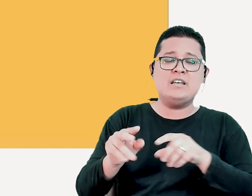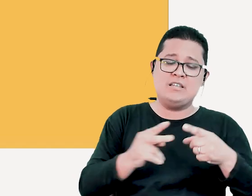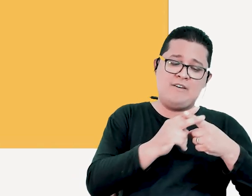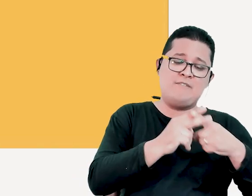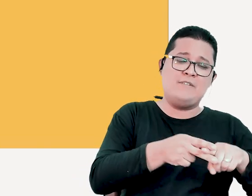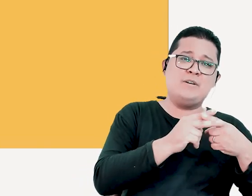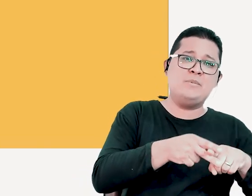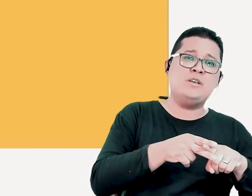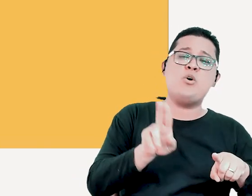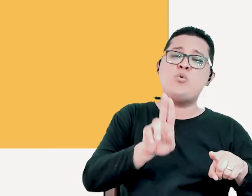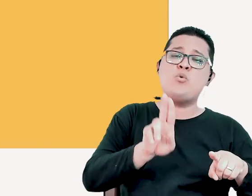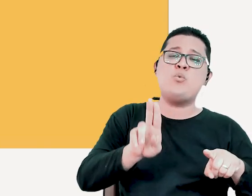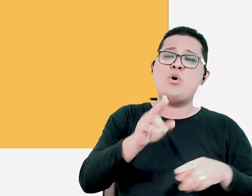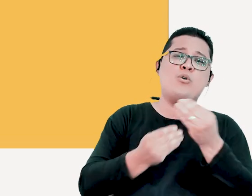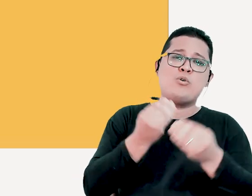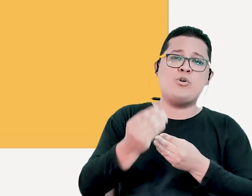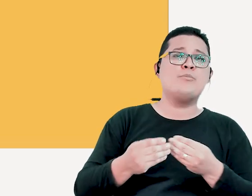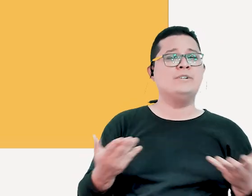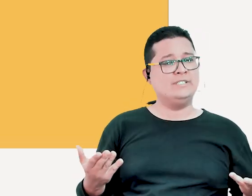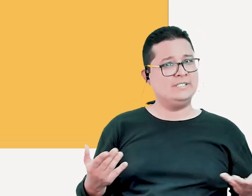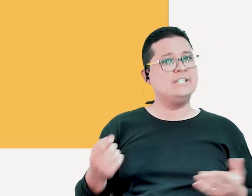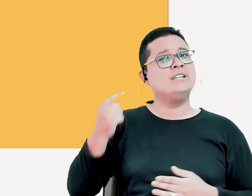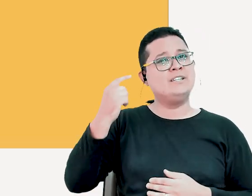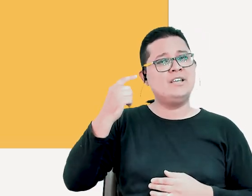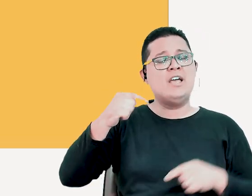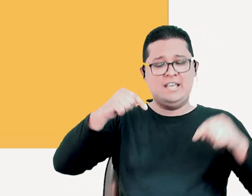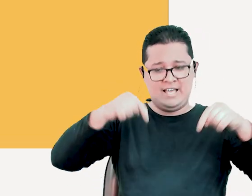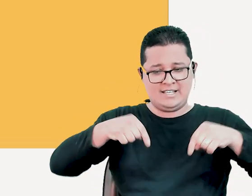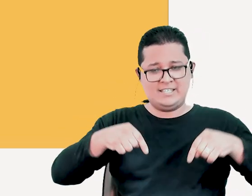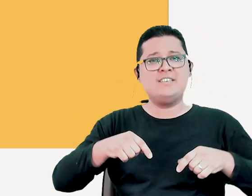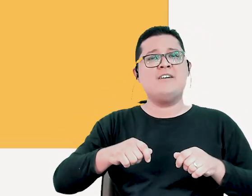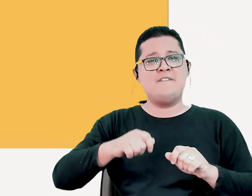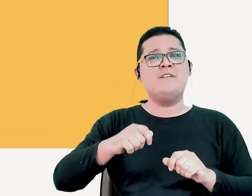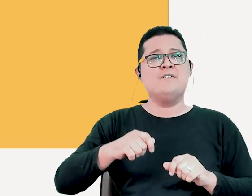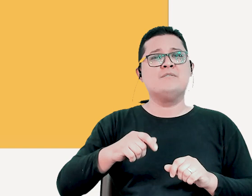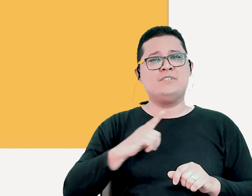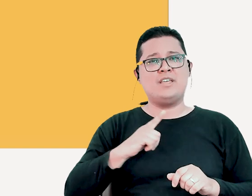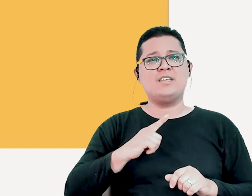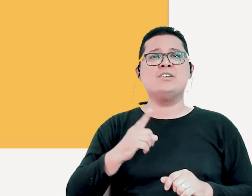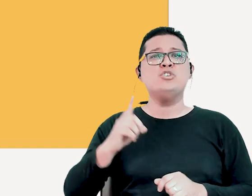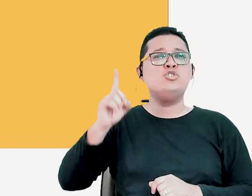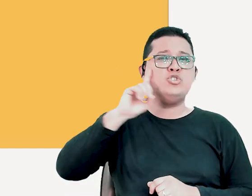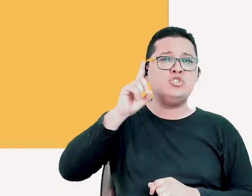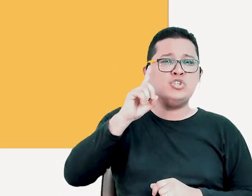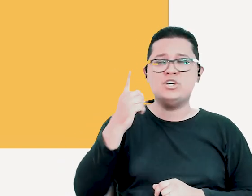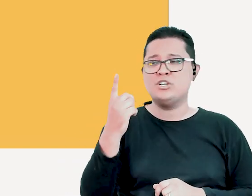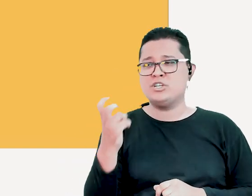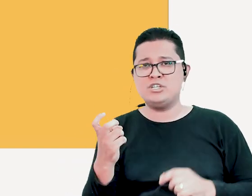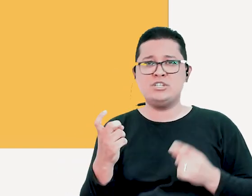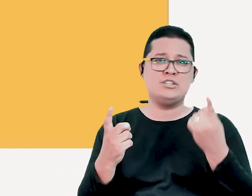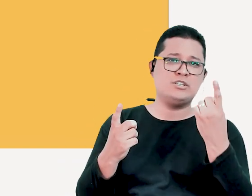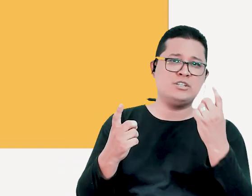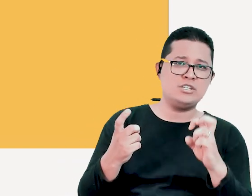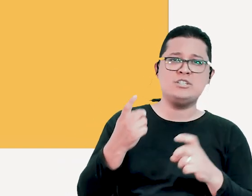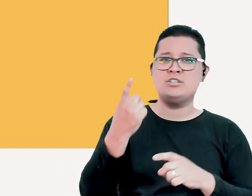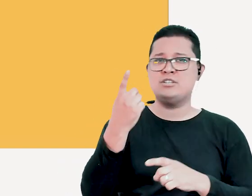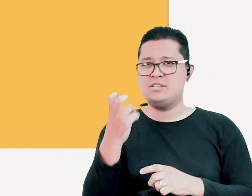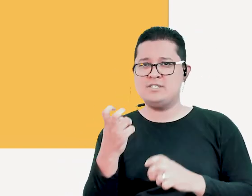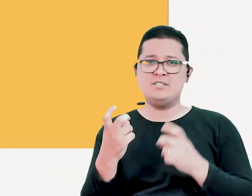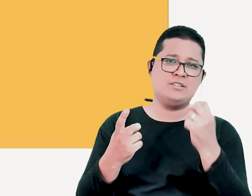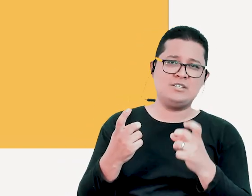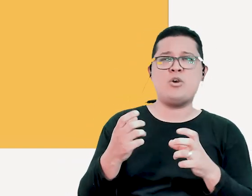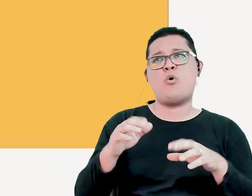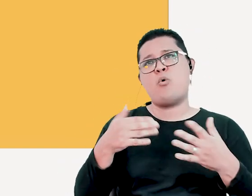fazer treinamentos a cada 15 dias, ou pode ser mensal, até porque é importante a gente ter essa parte